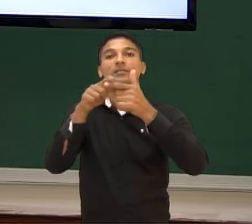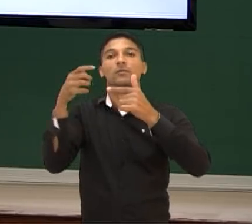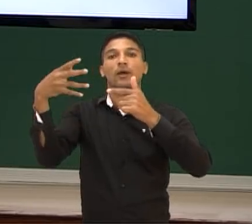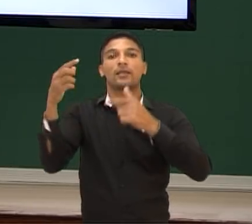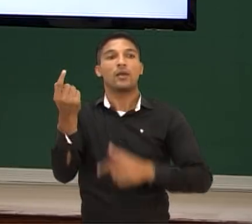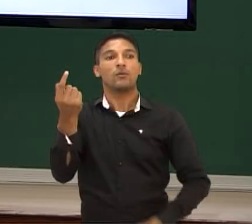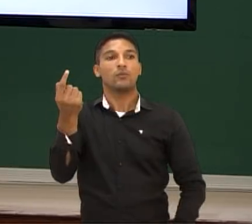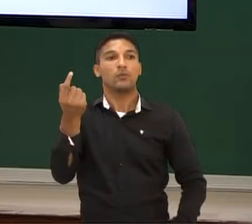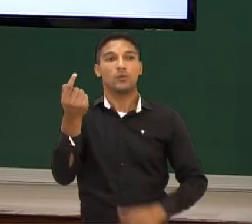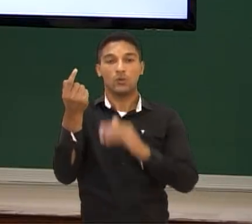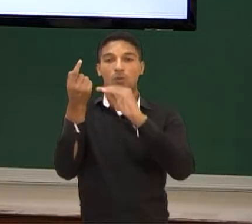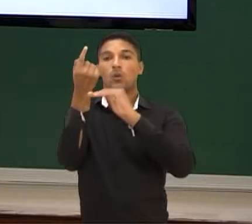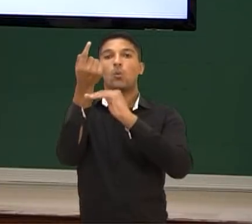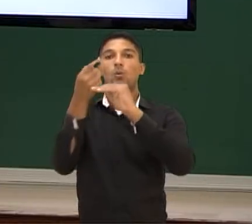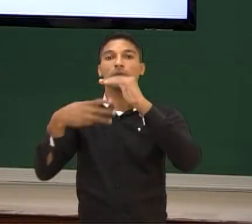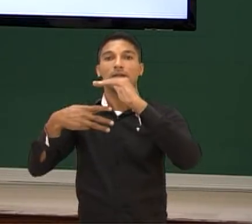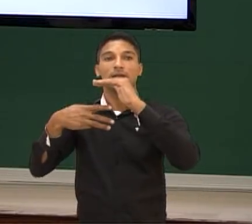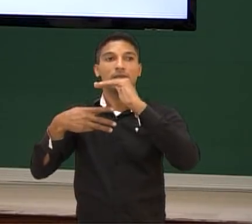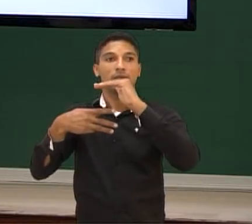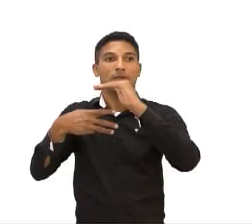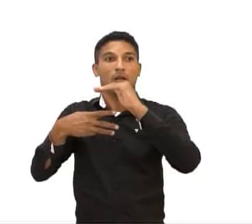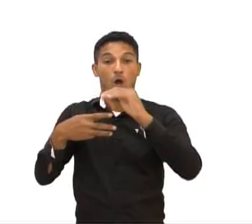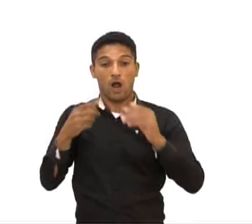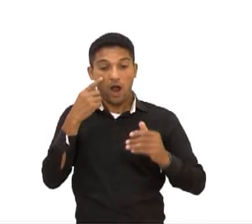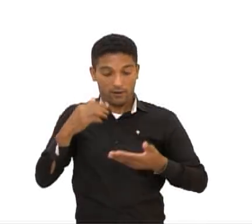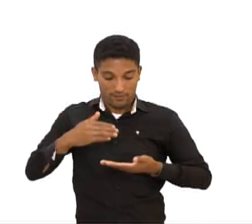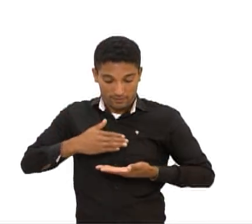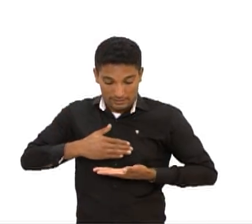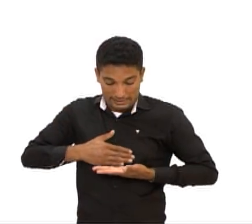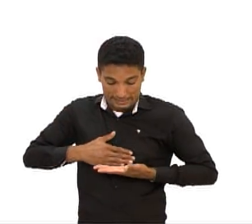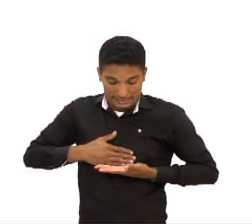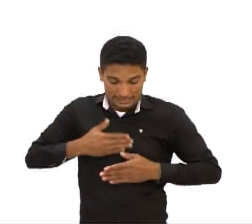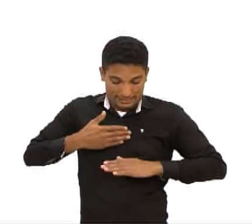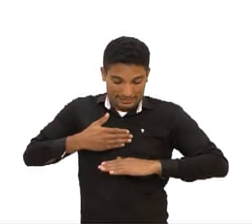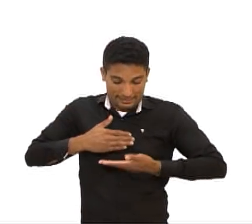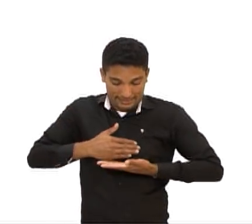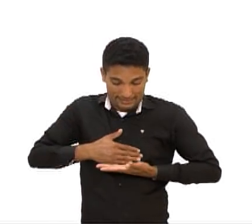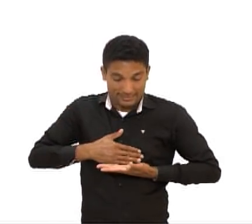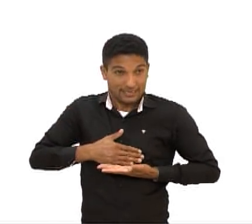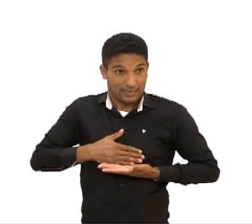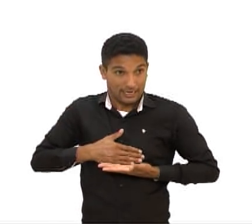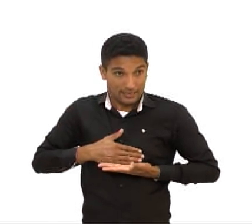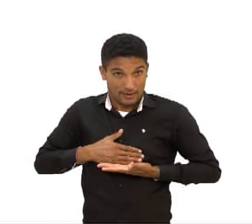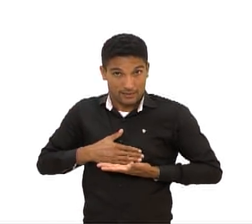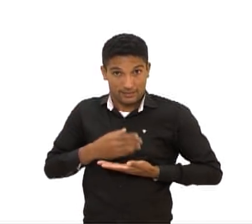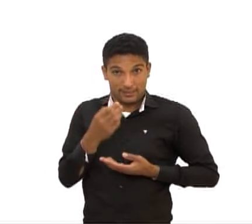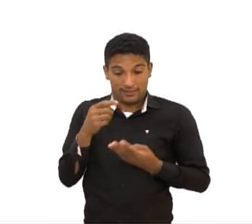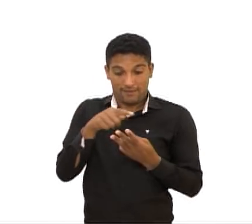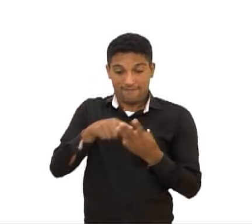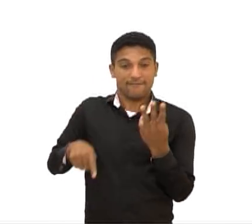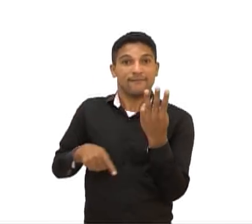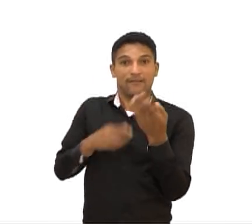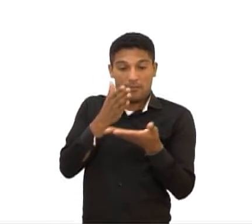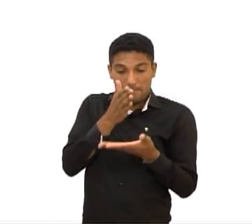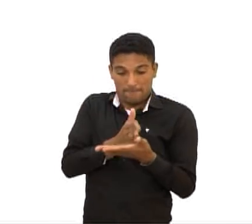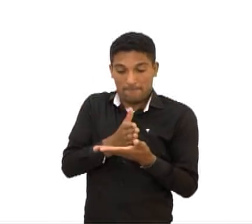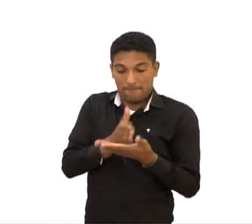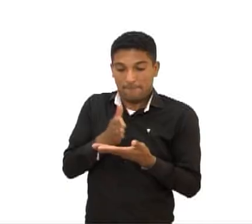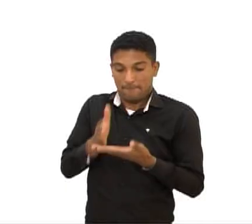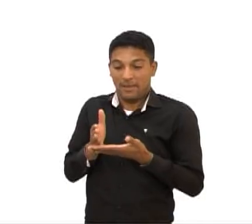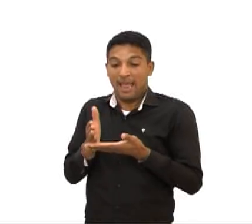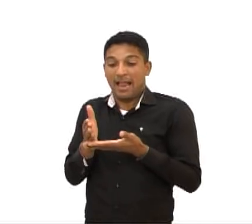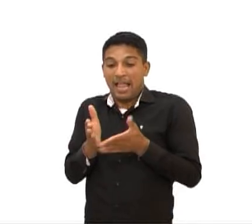quê? 1/3. Eu peguei a minha caixa, dividi em 3 partes e uma parte foi quebrada,